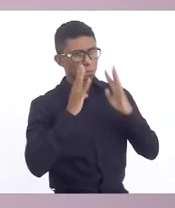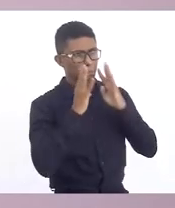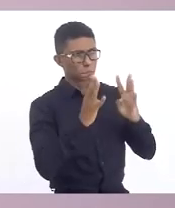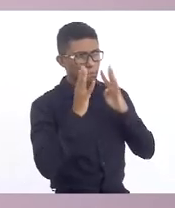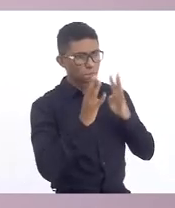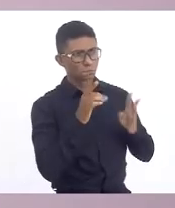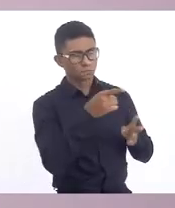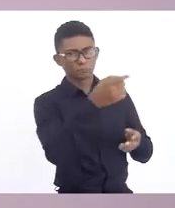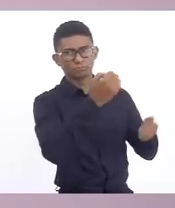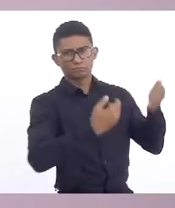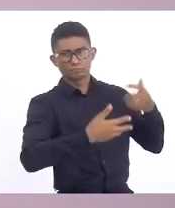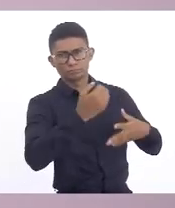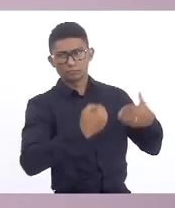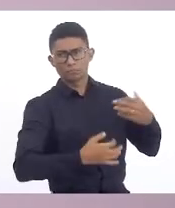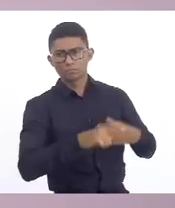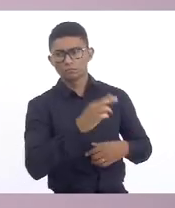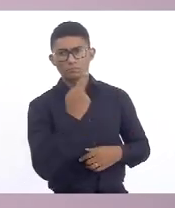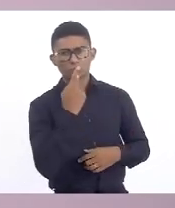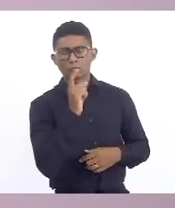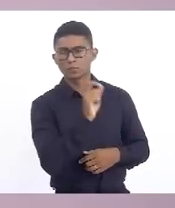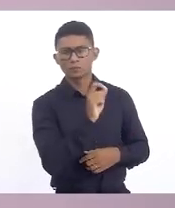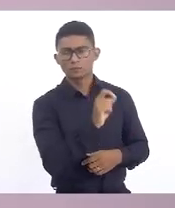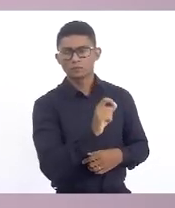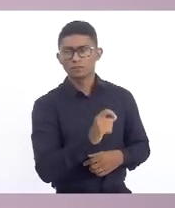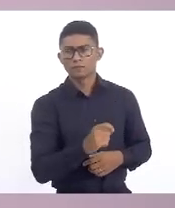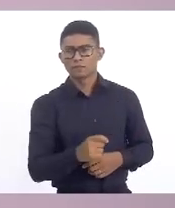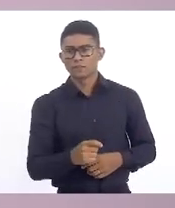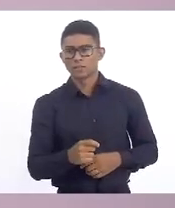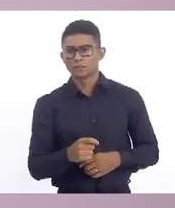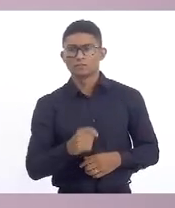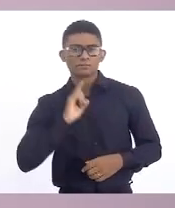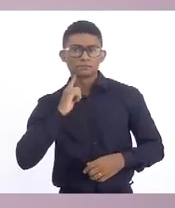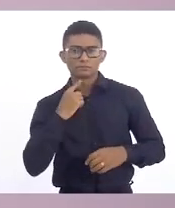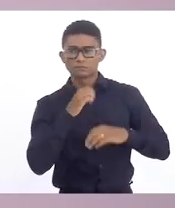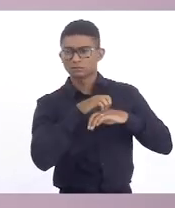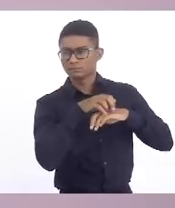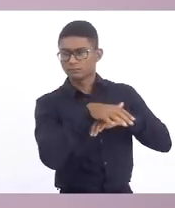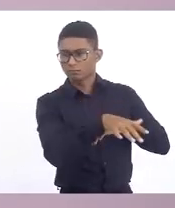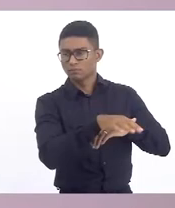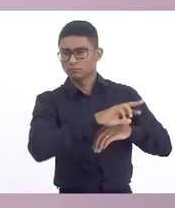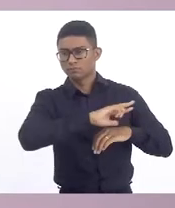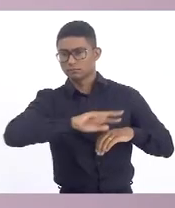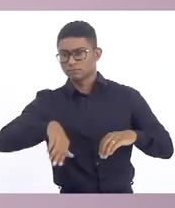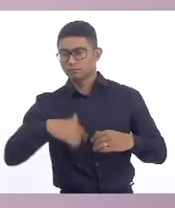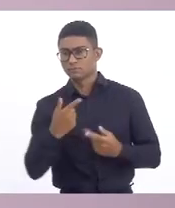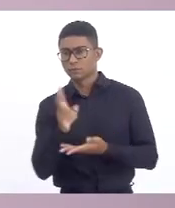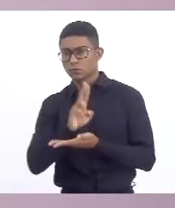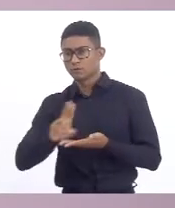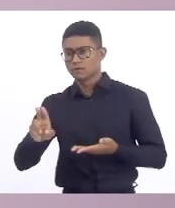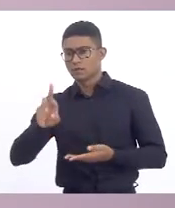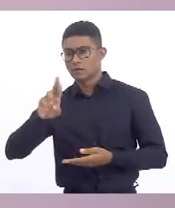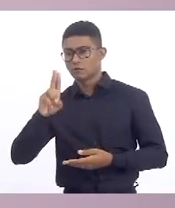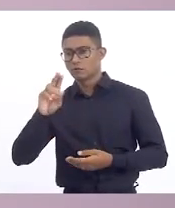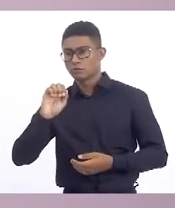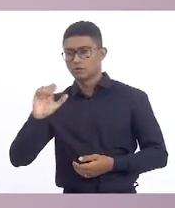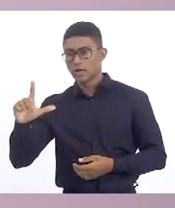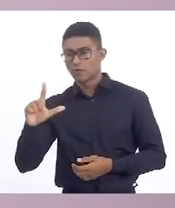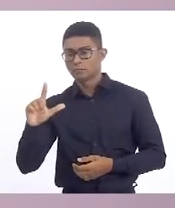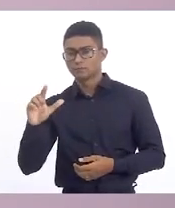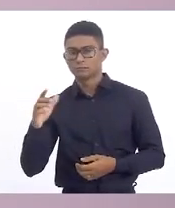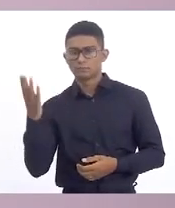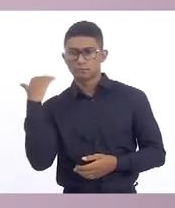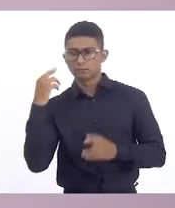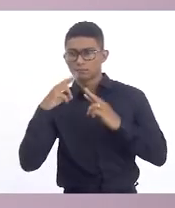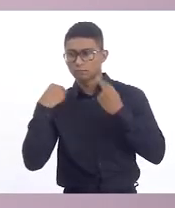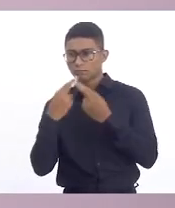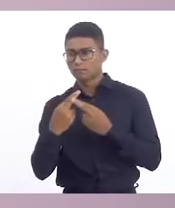palavras. Quando você fala de resíduos sólidos e aeropédicos, a Universidade Rural teve oportunidade, em algumas audiências públicas, se